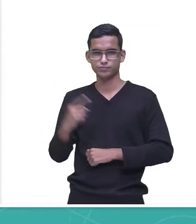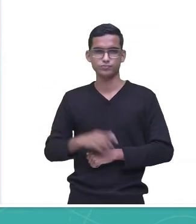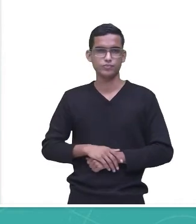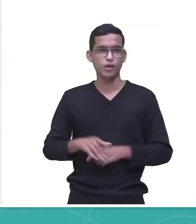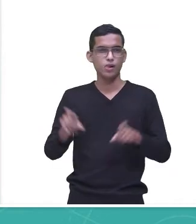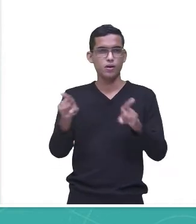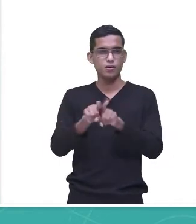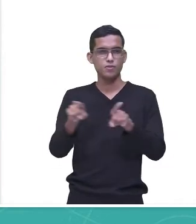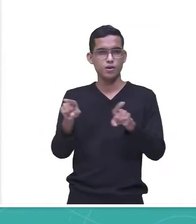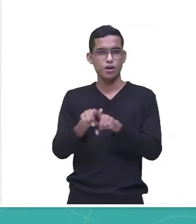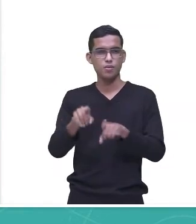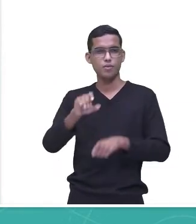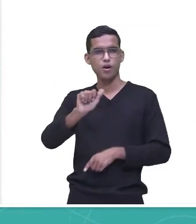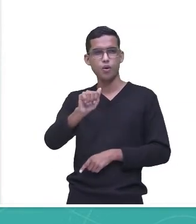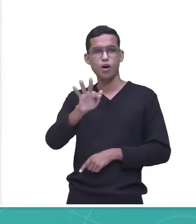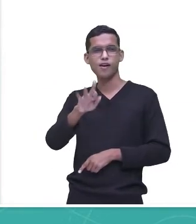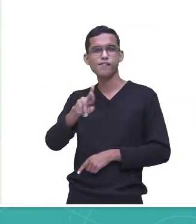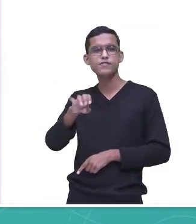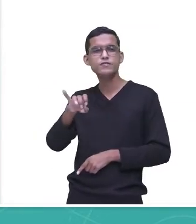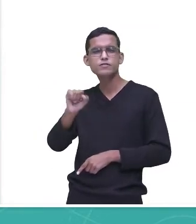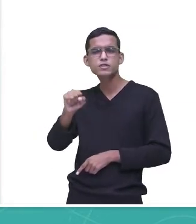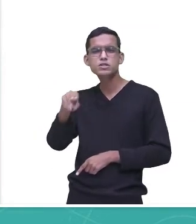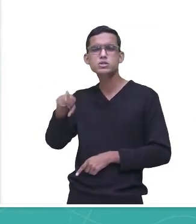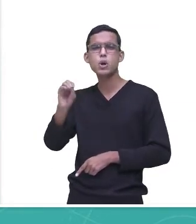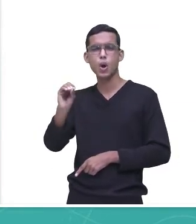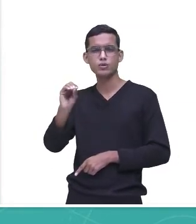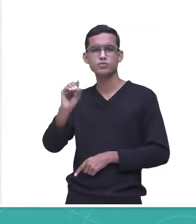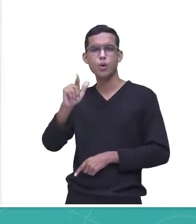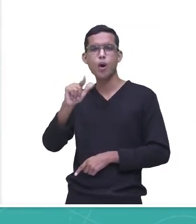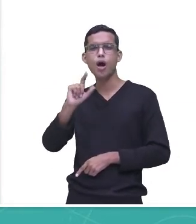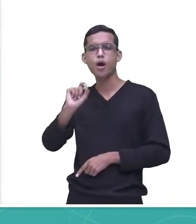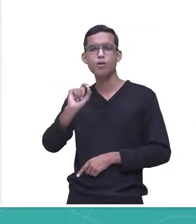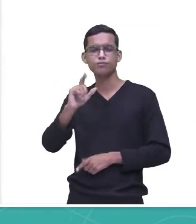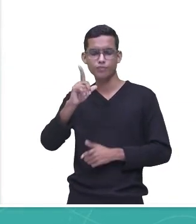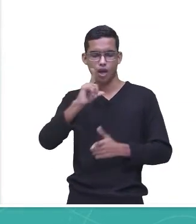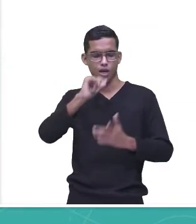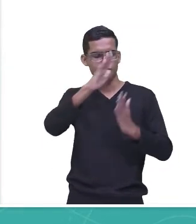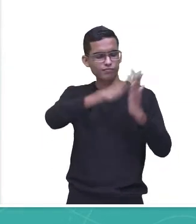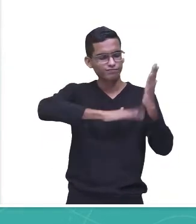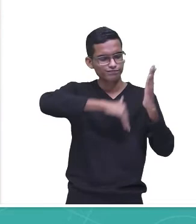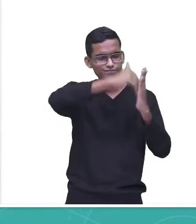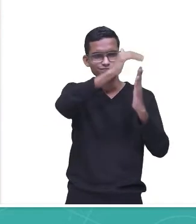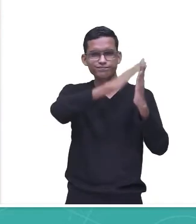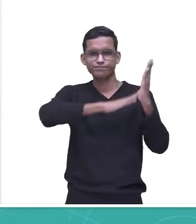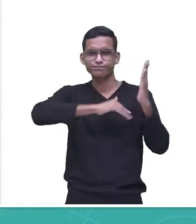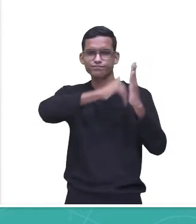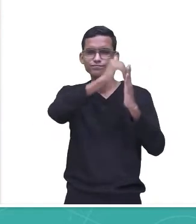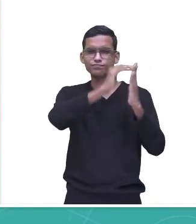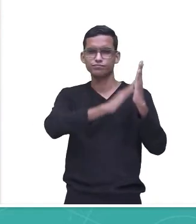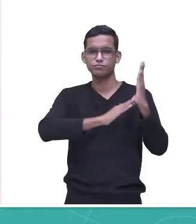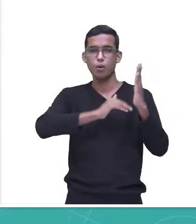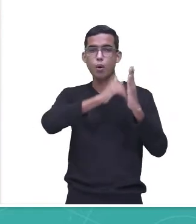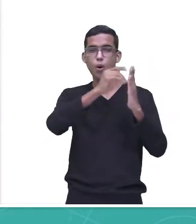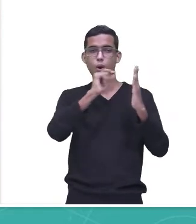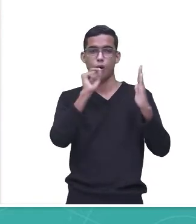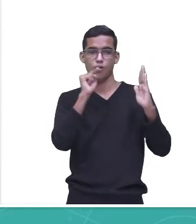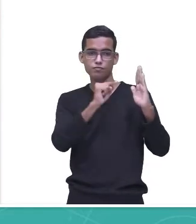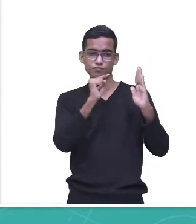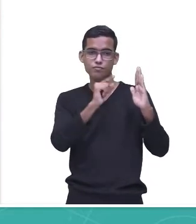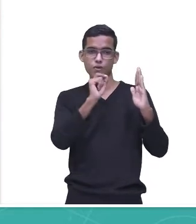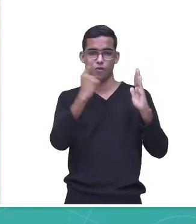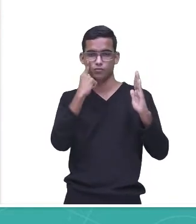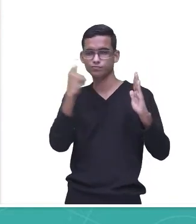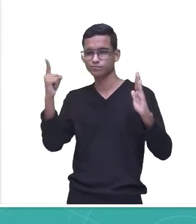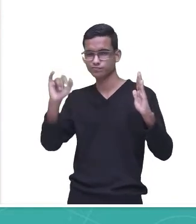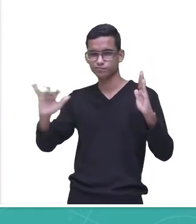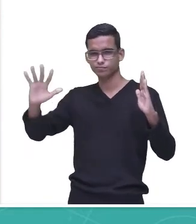gótico de Giotto. Esse afresco aqui, ele foi pintado já no final da Idade Média. O Giotto foi um revolucionário na